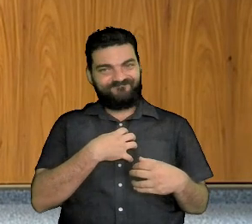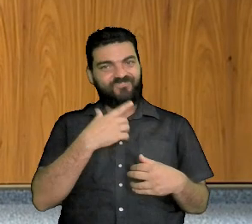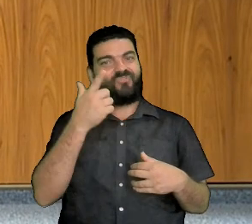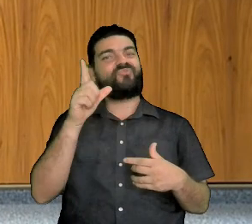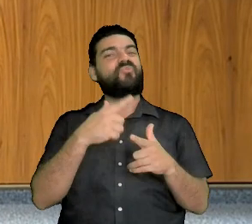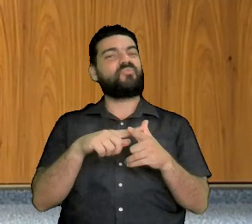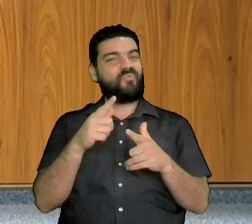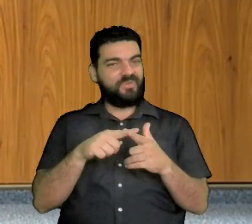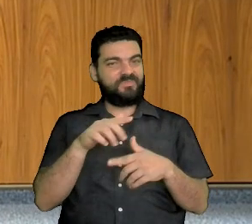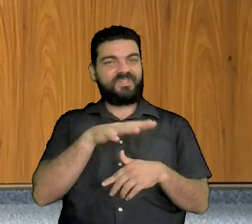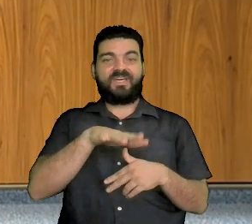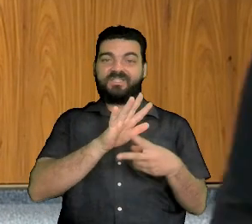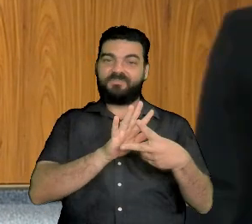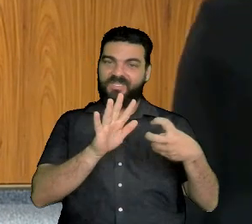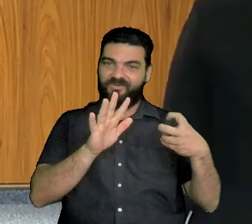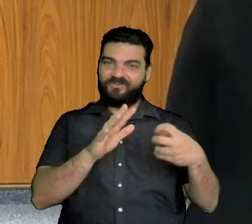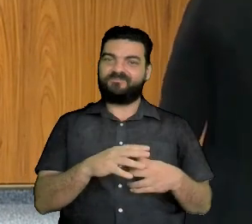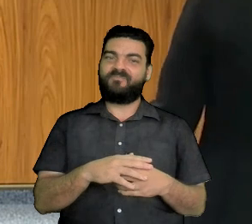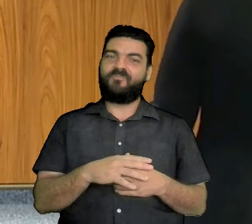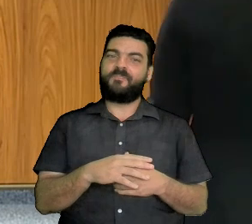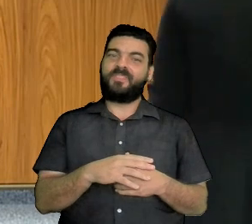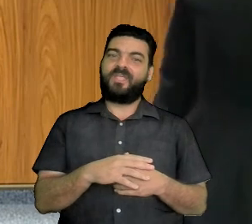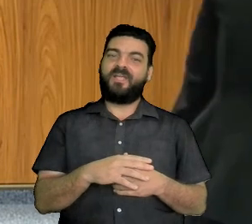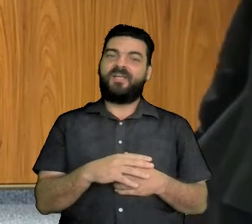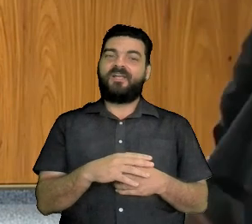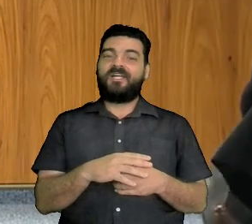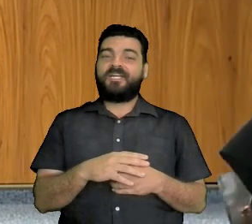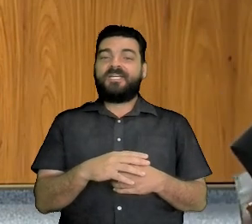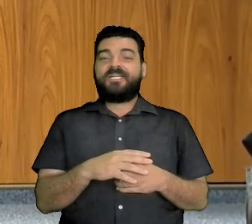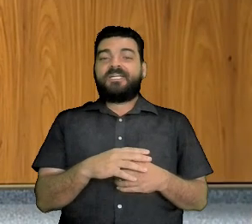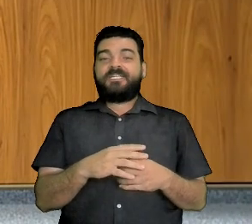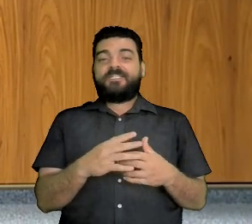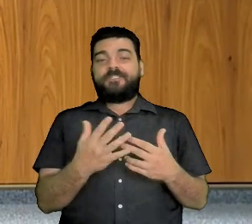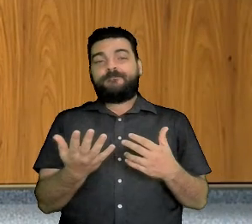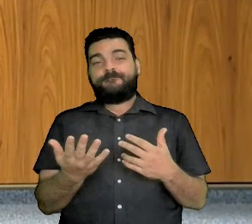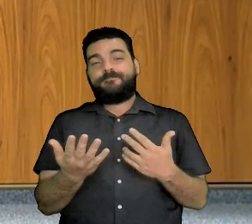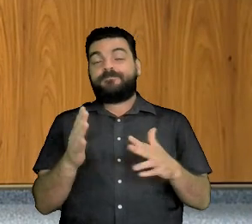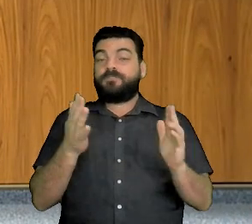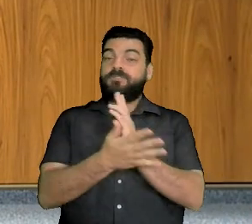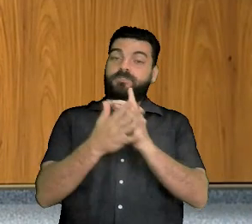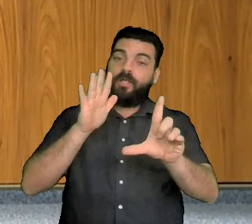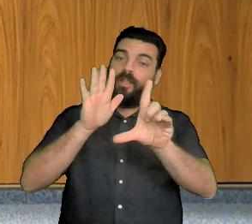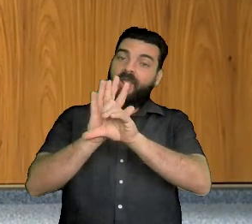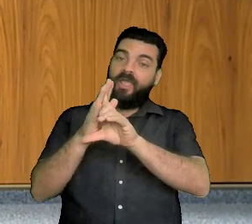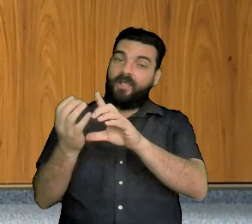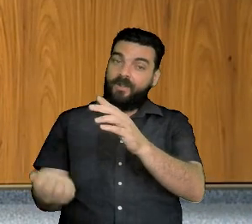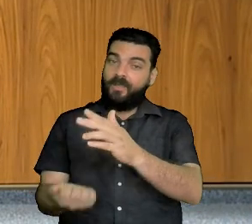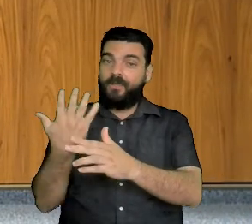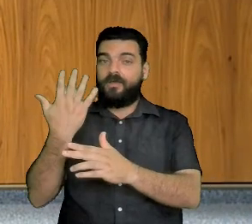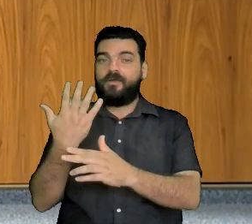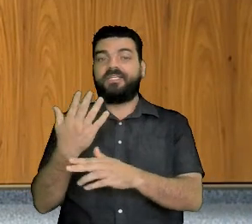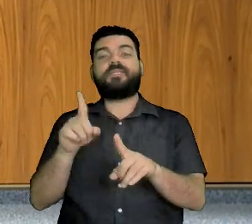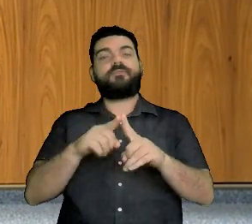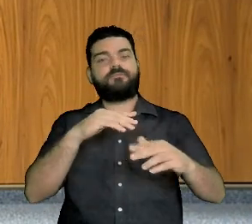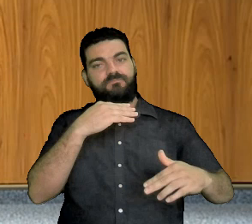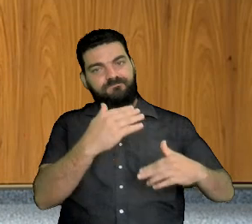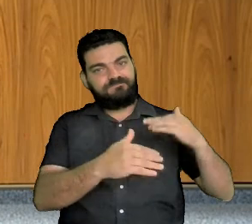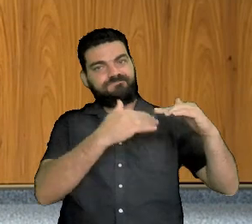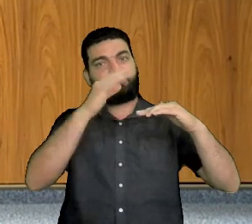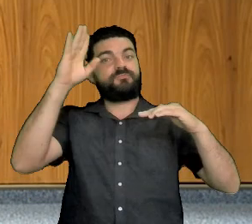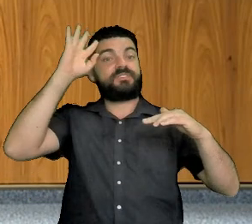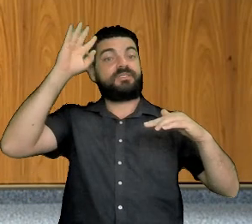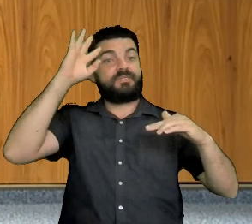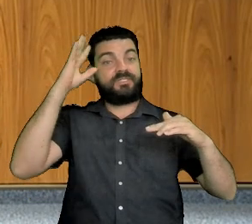com outras dificuldades específicas da área criminal, mas leis